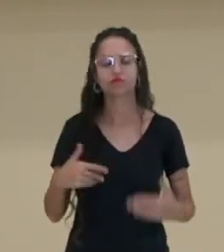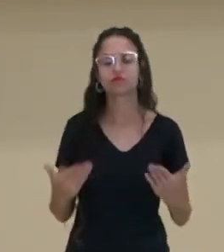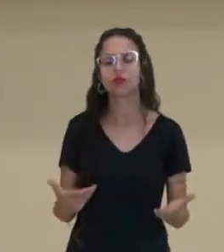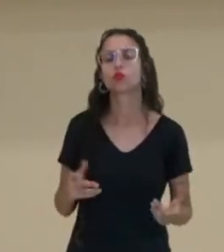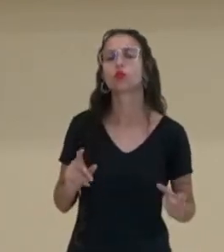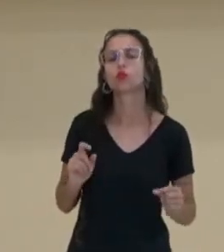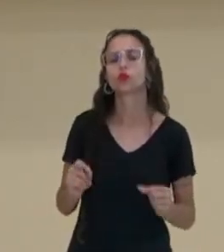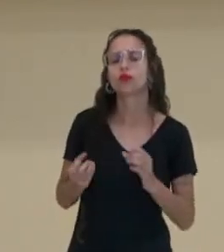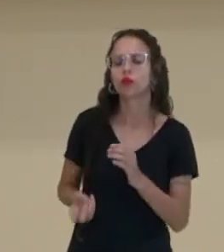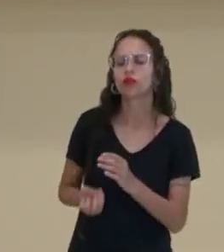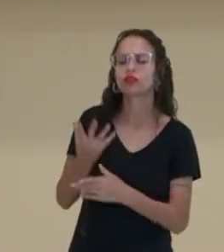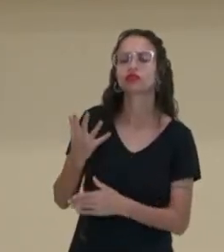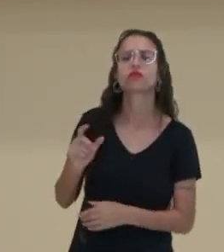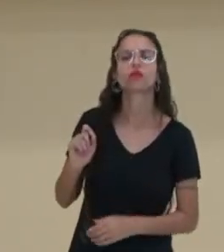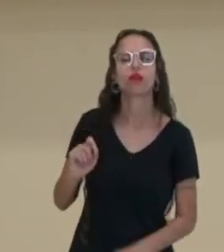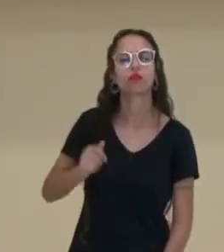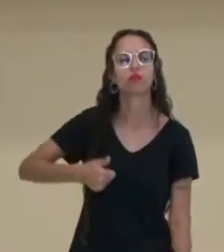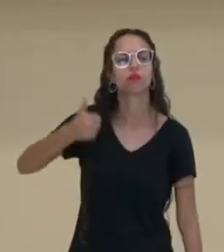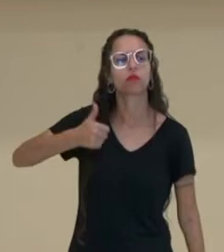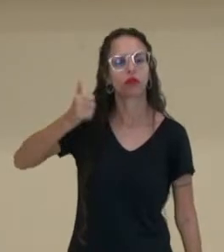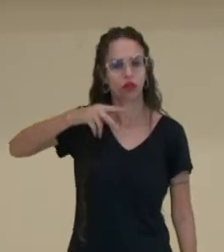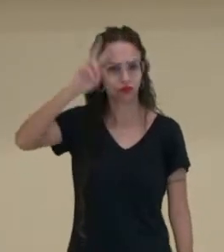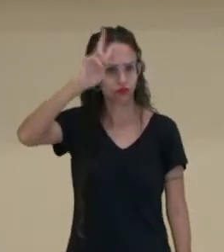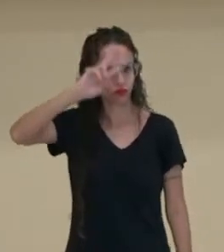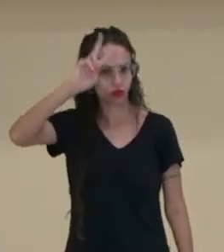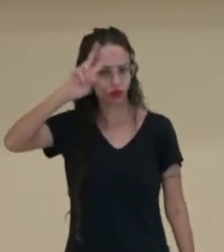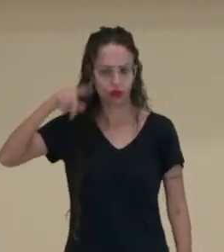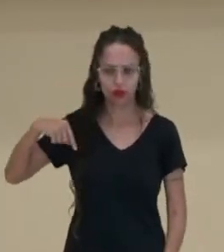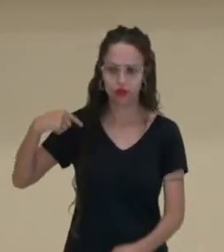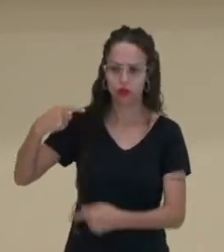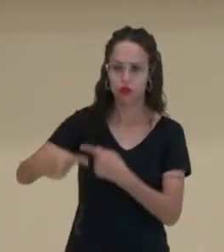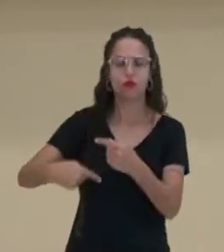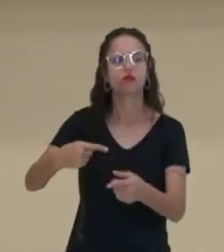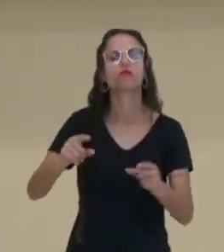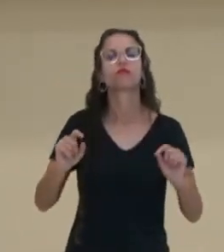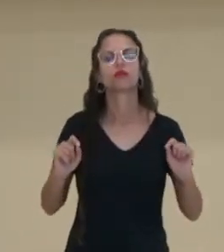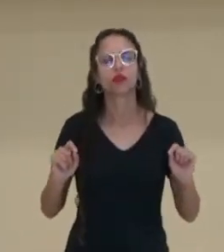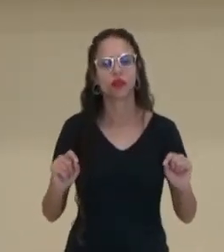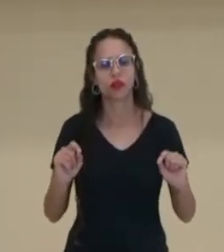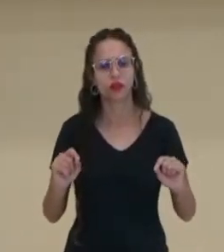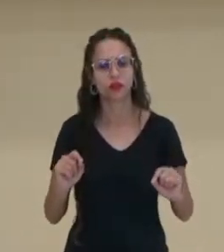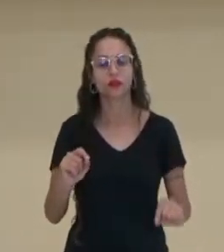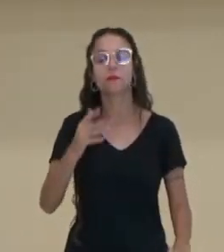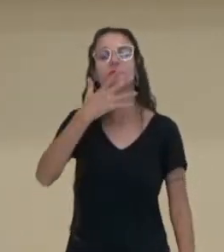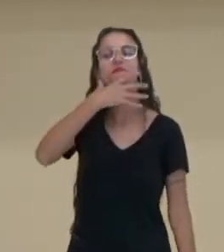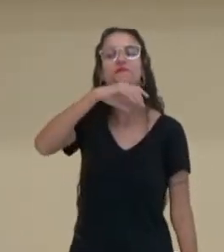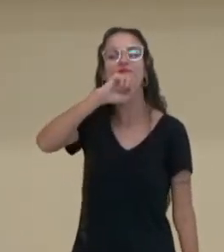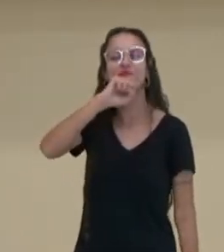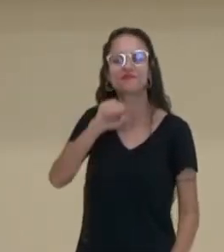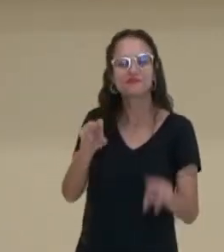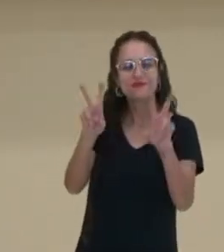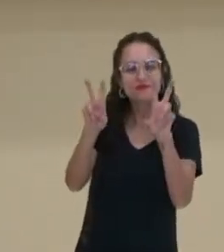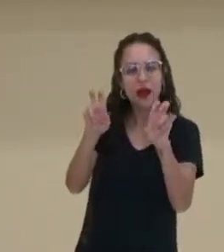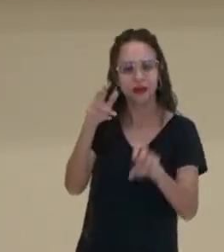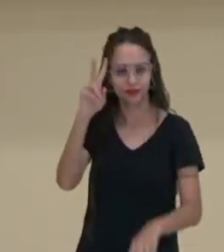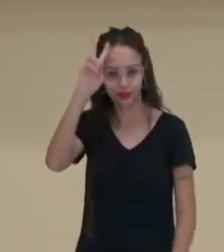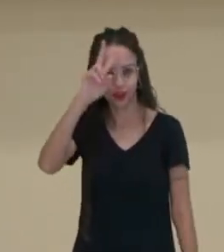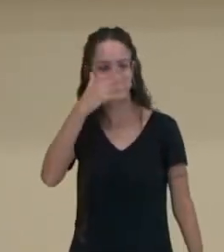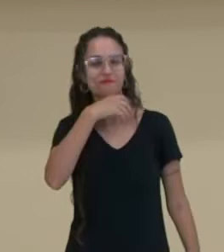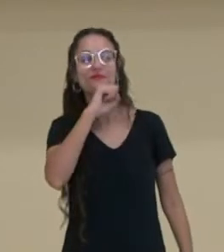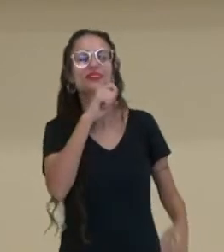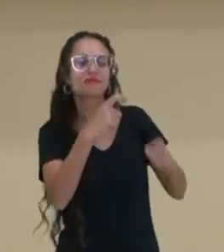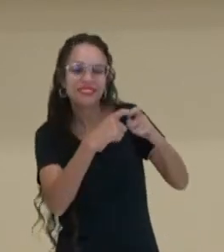origem. Quem foi o primeiro historiador? O que pode ser considerado então uma espécie de pai da história, né? E fala assim, ah, tem o pai da